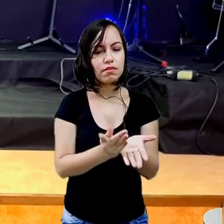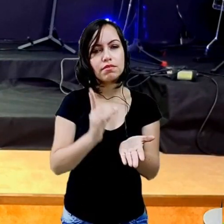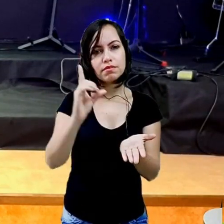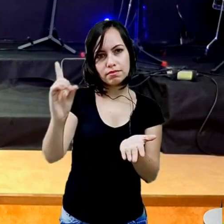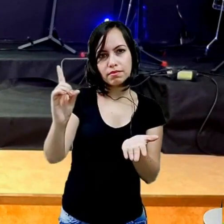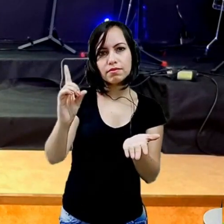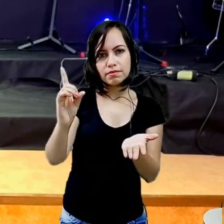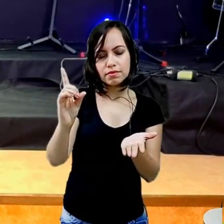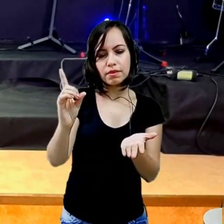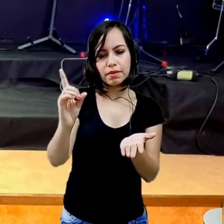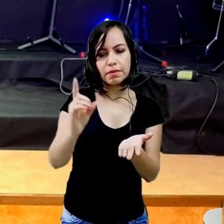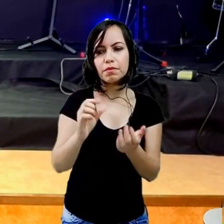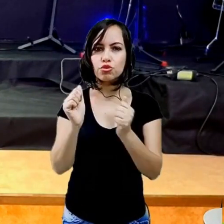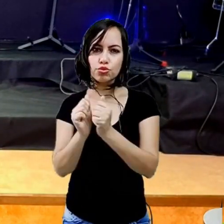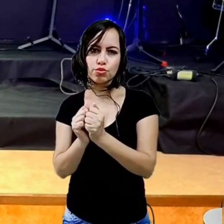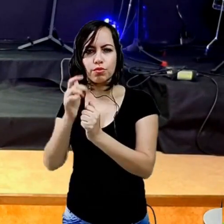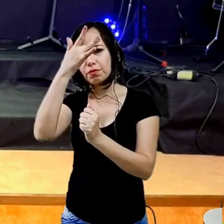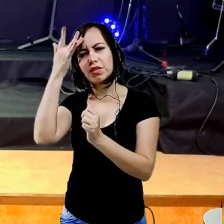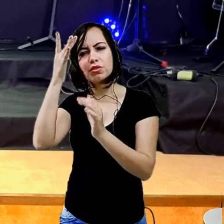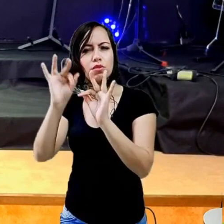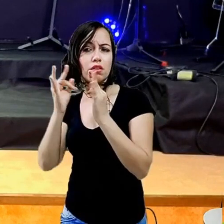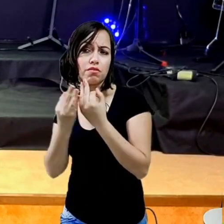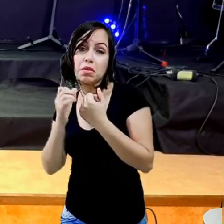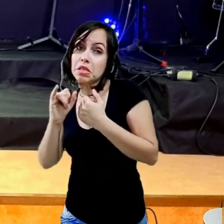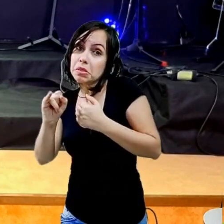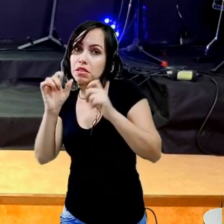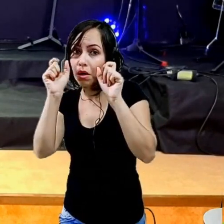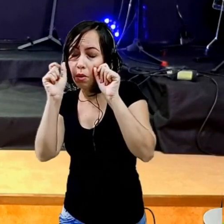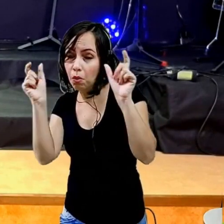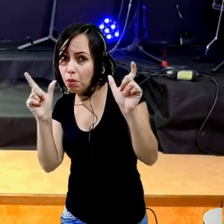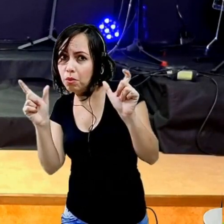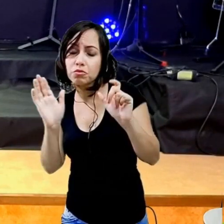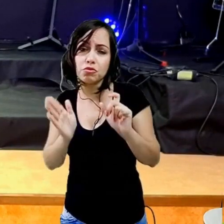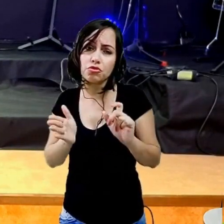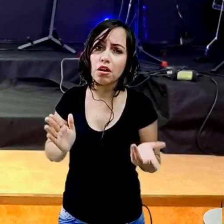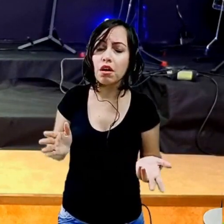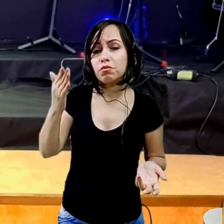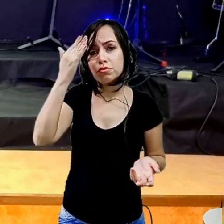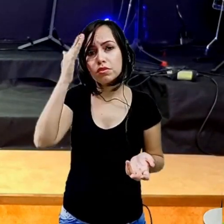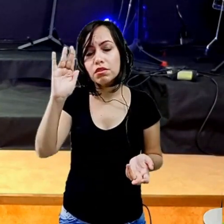aí, se alguém da sua família já acordou, né? Os membros da sua família